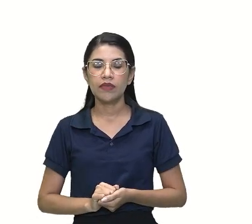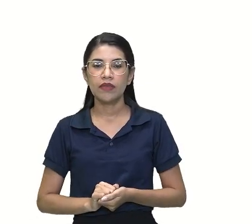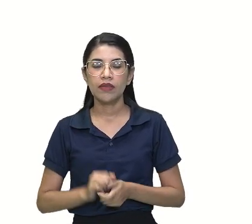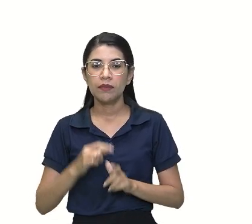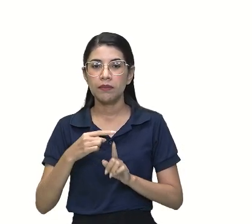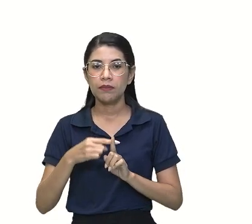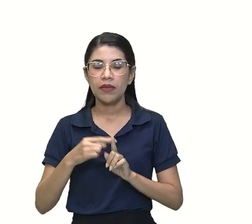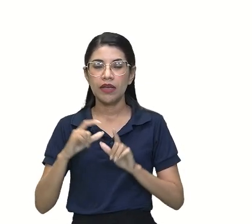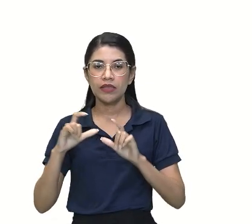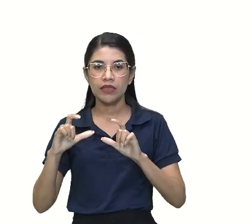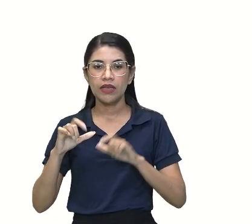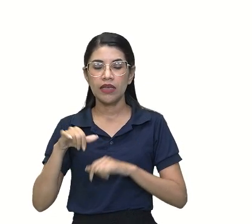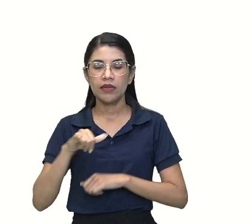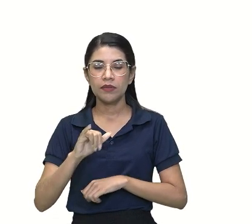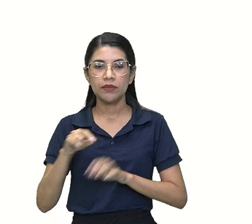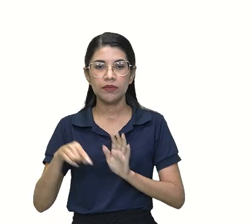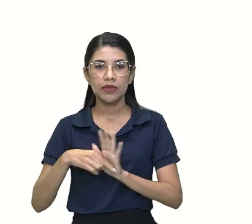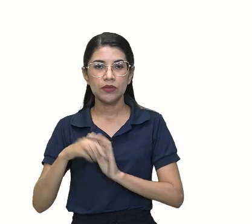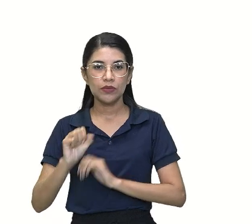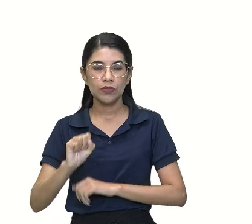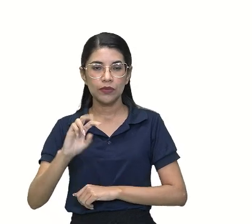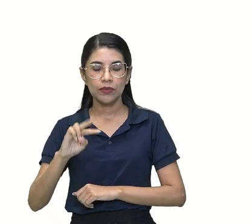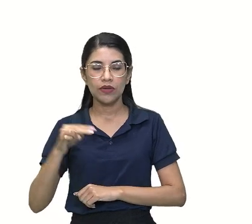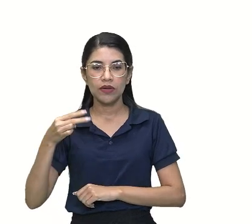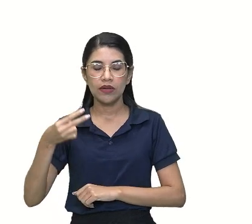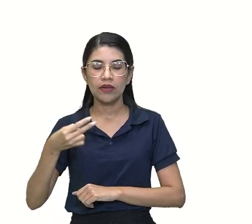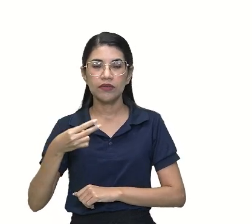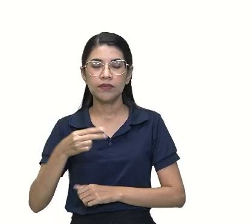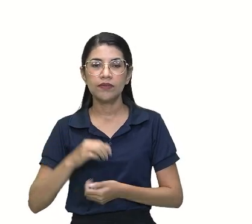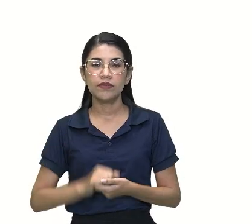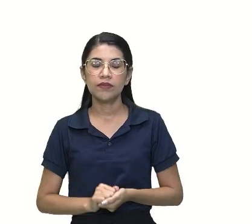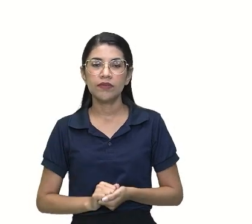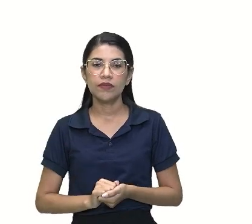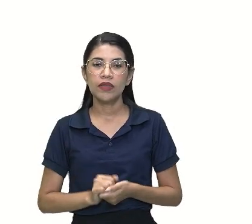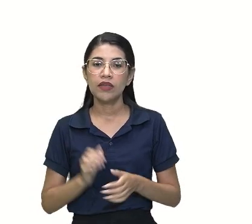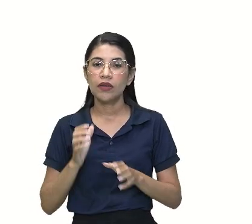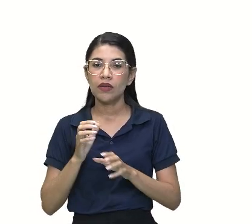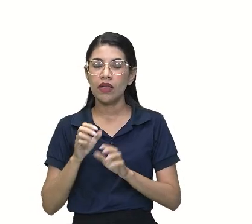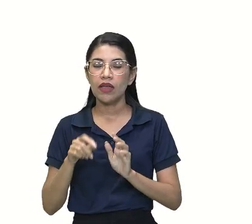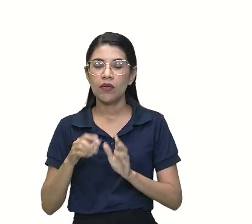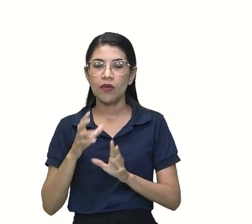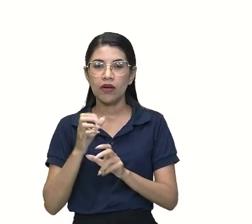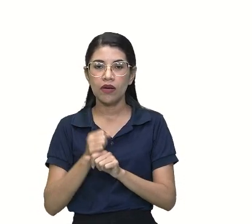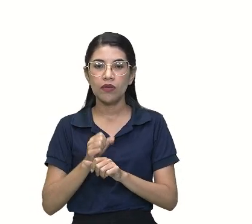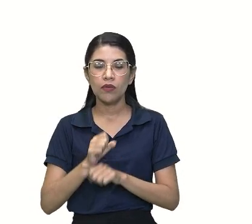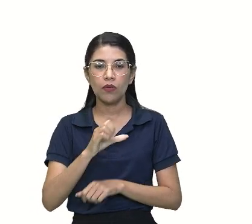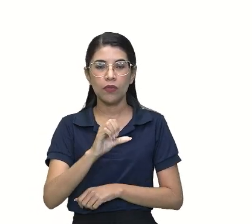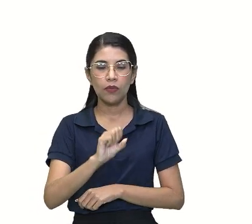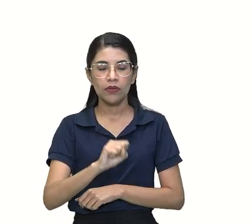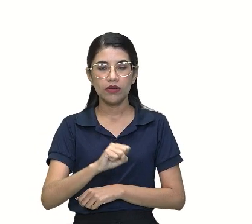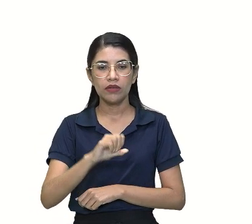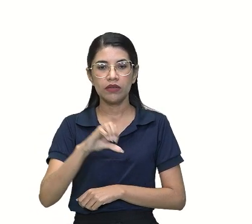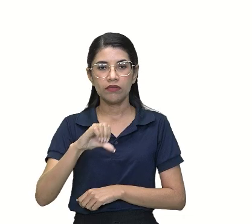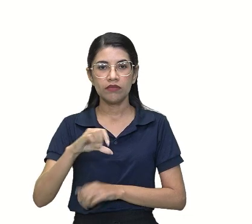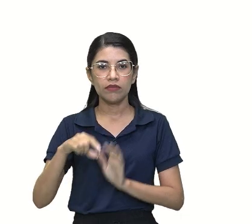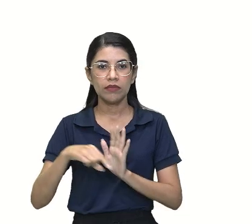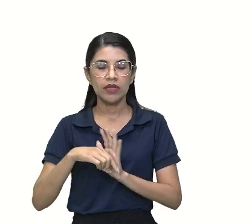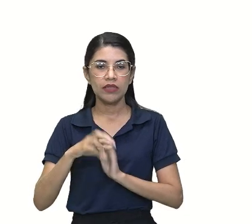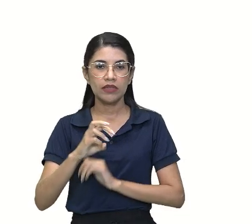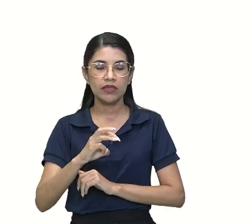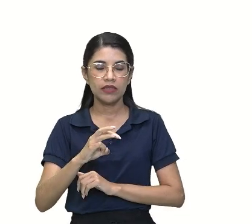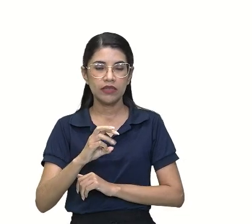quadrado de y menos 8. Esse resultado aí, ó, 89 menos 36, menos 53, é igual a